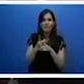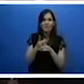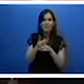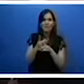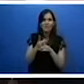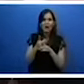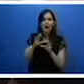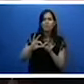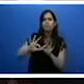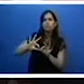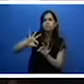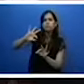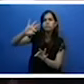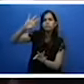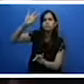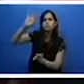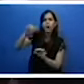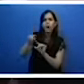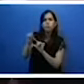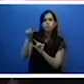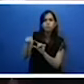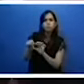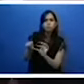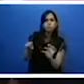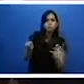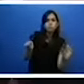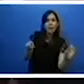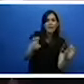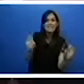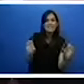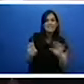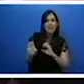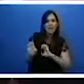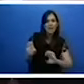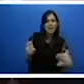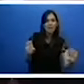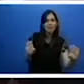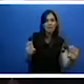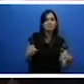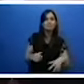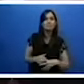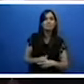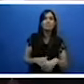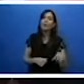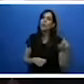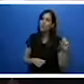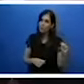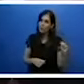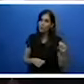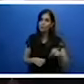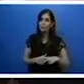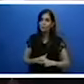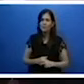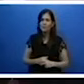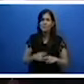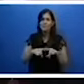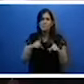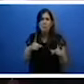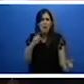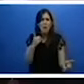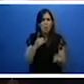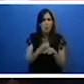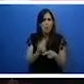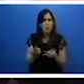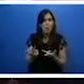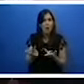li linha reta, só que para a esquerda. Cheguei aqui, ó, na coluna. 8. Ai, professora, mas você encontrou a